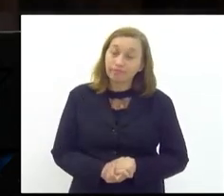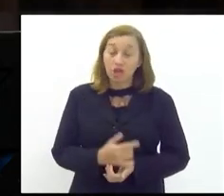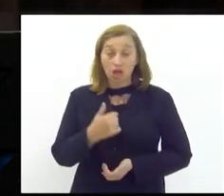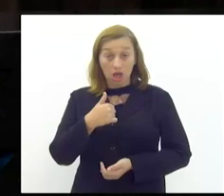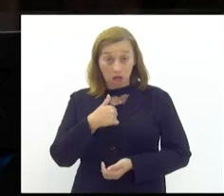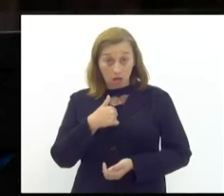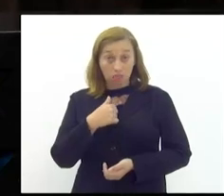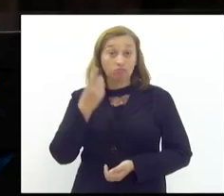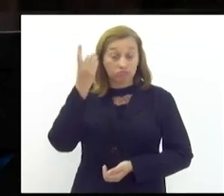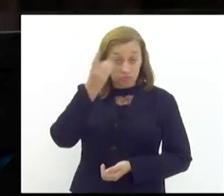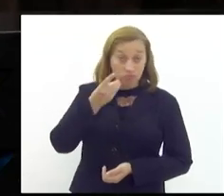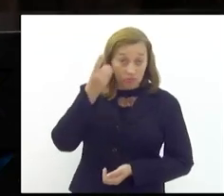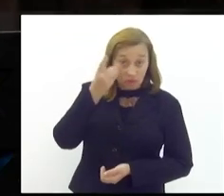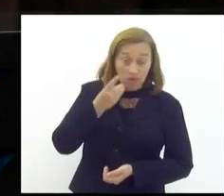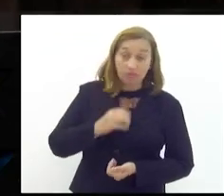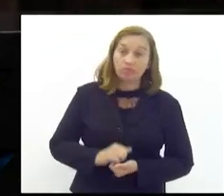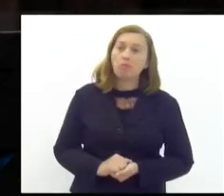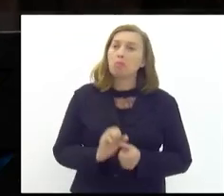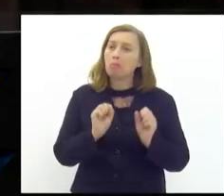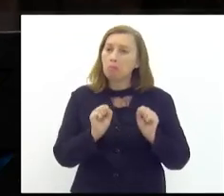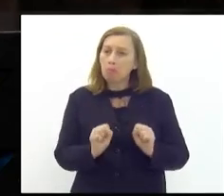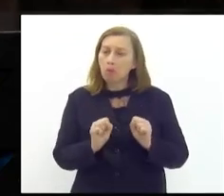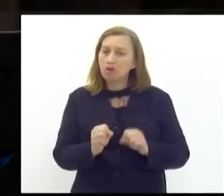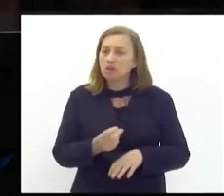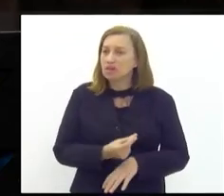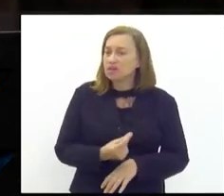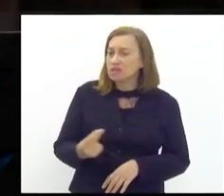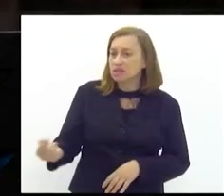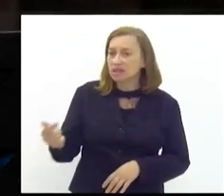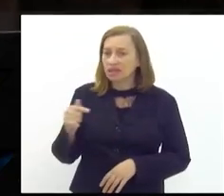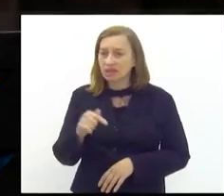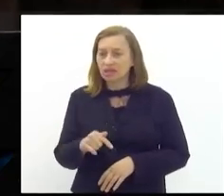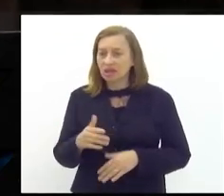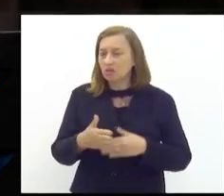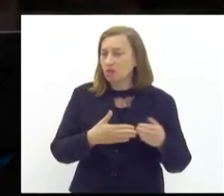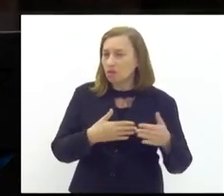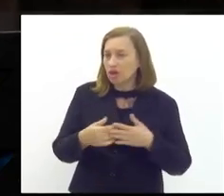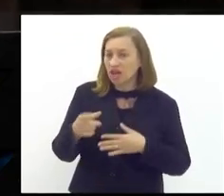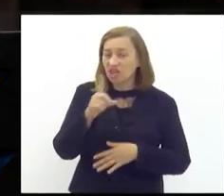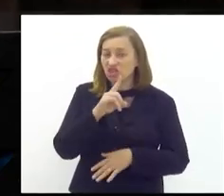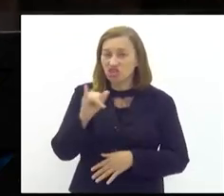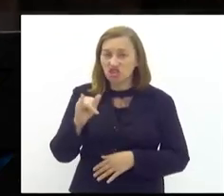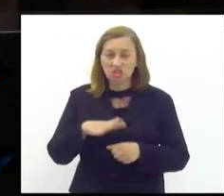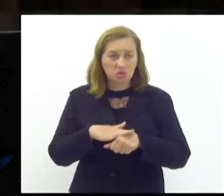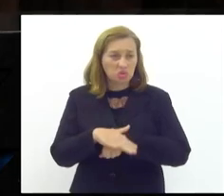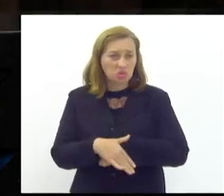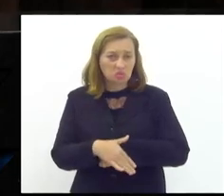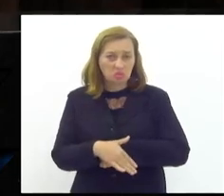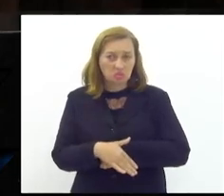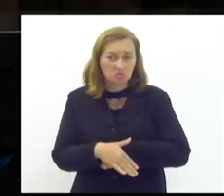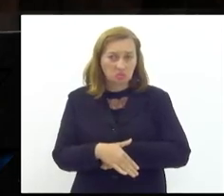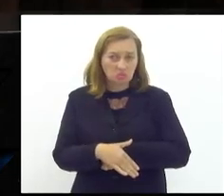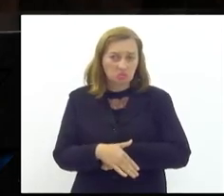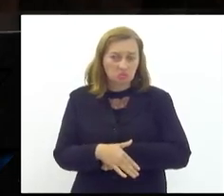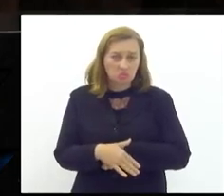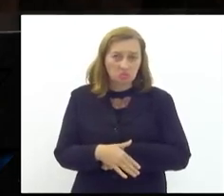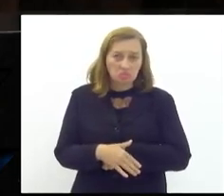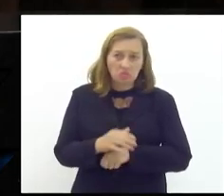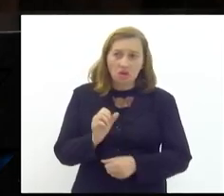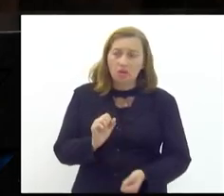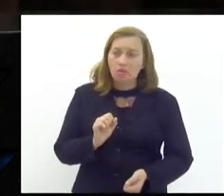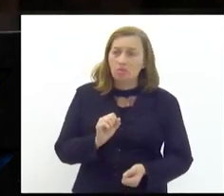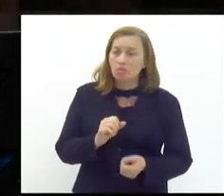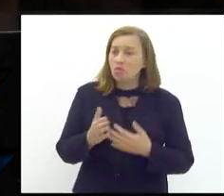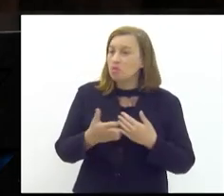como Deputado possa sair daqui a qualquer hora do dia e da noite em parar de